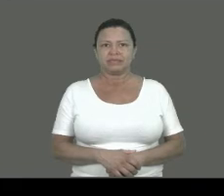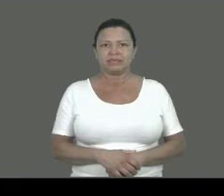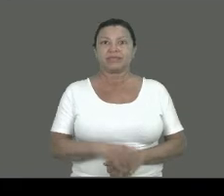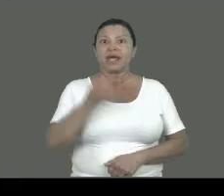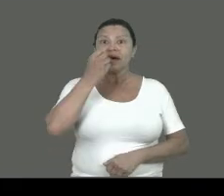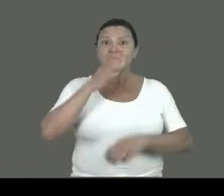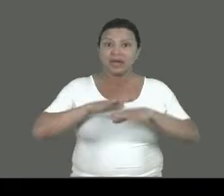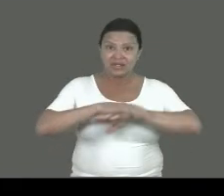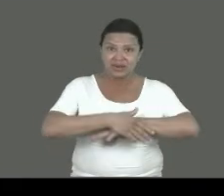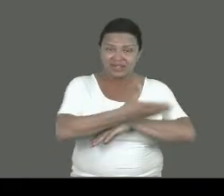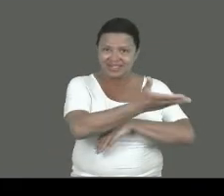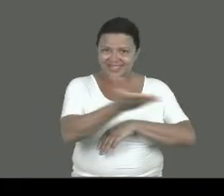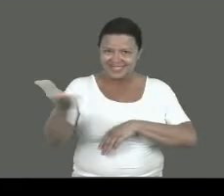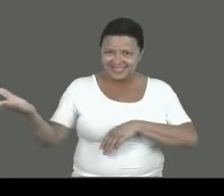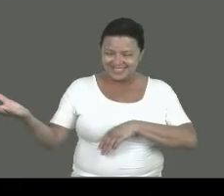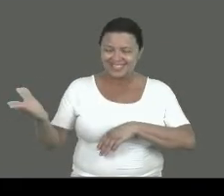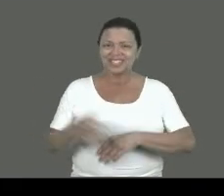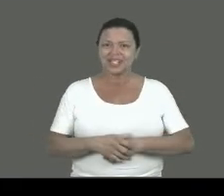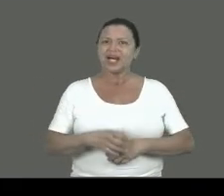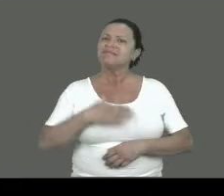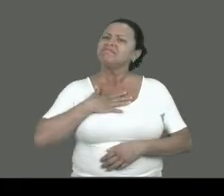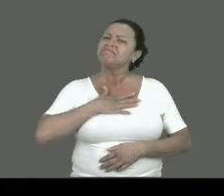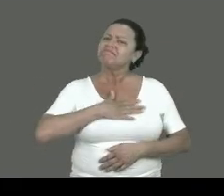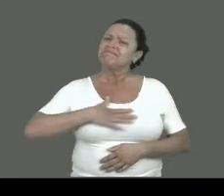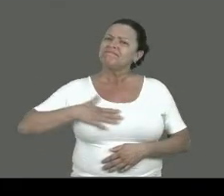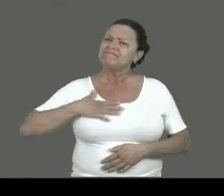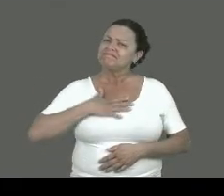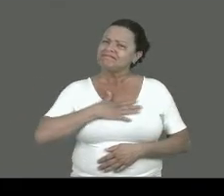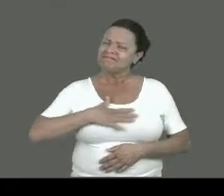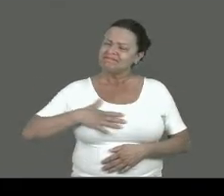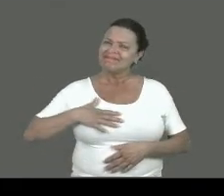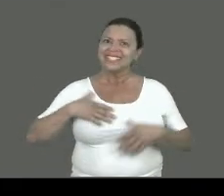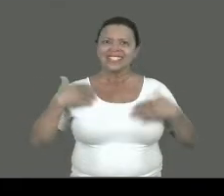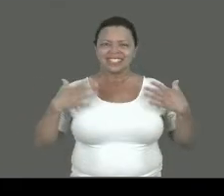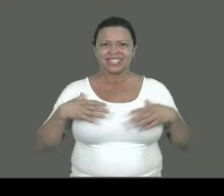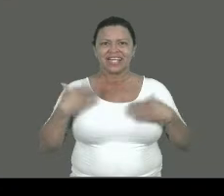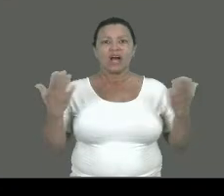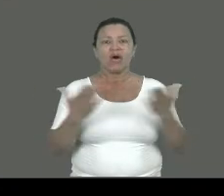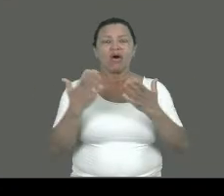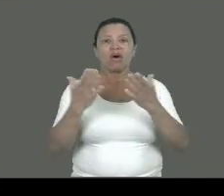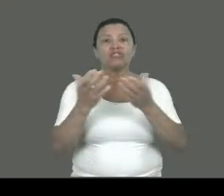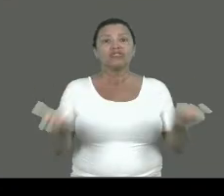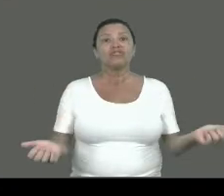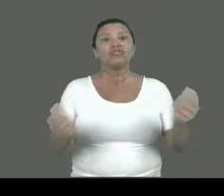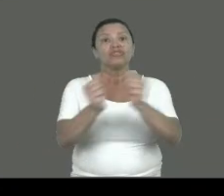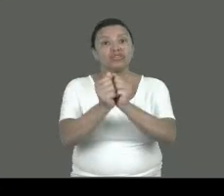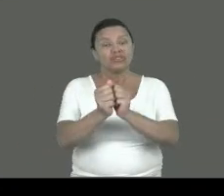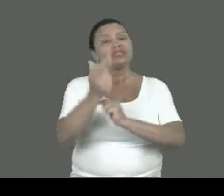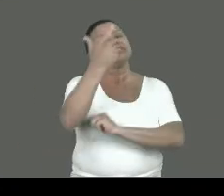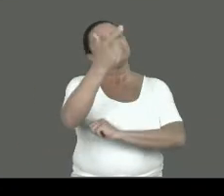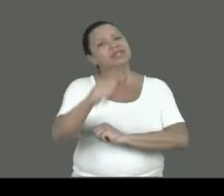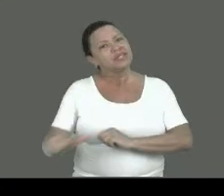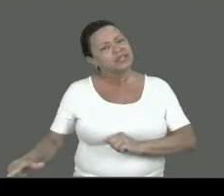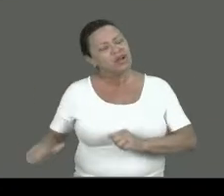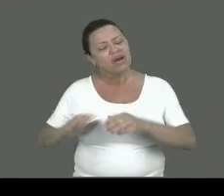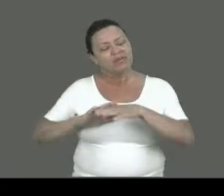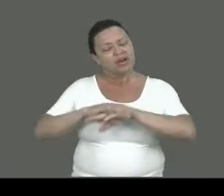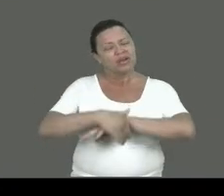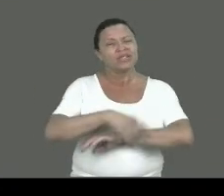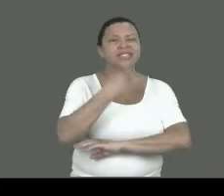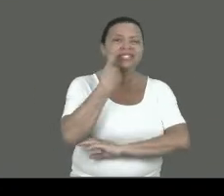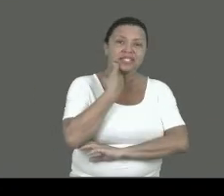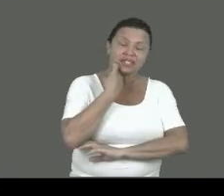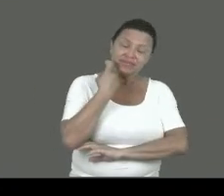Boa noite a todos. É com muita alegria que estamos aqui reunidos, mais uma vez numa noite de